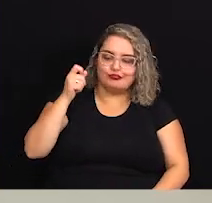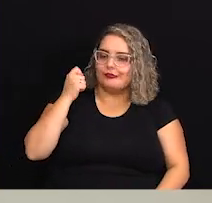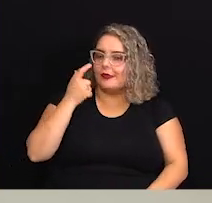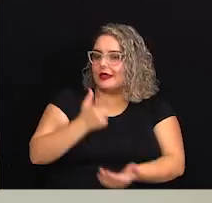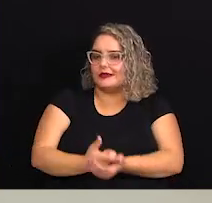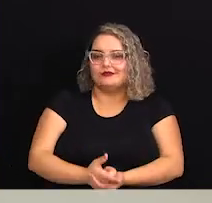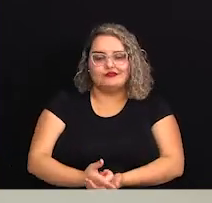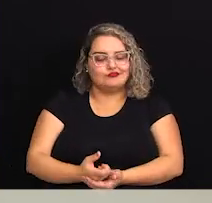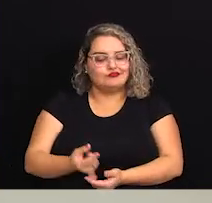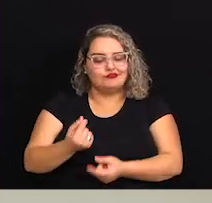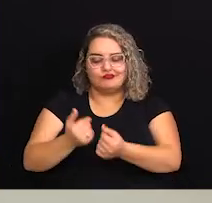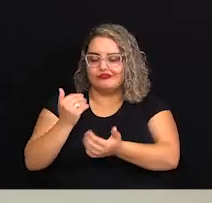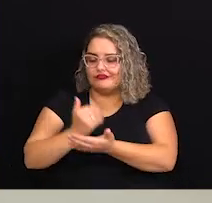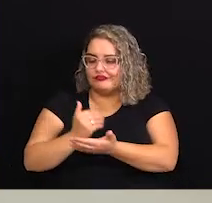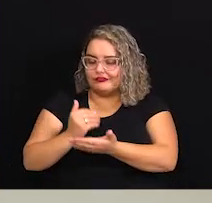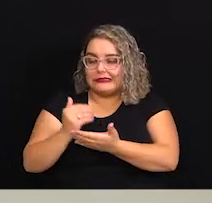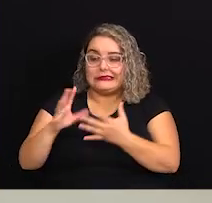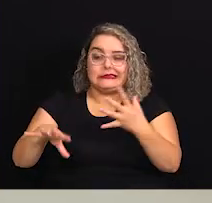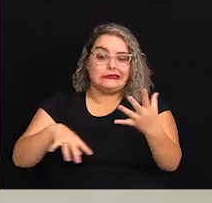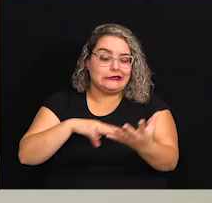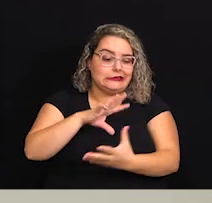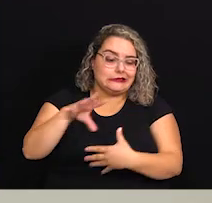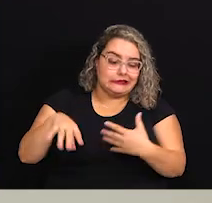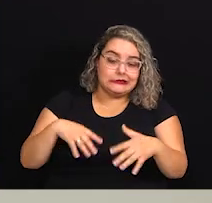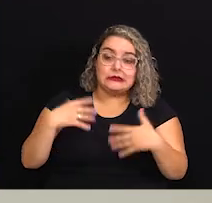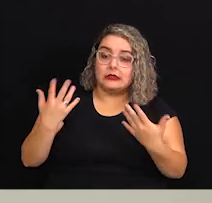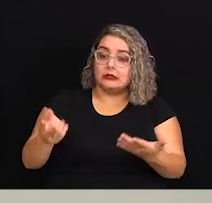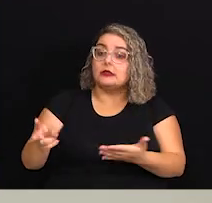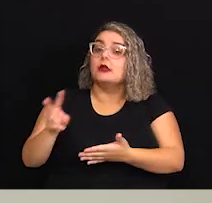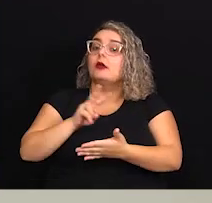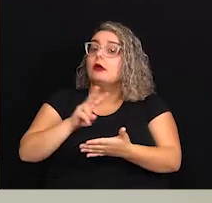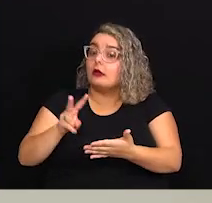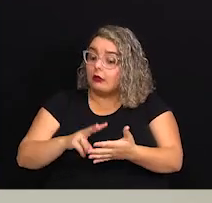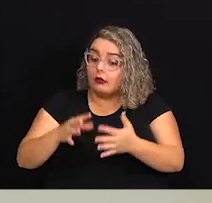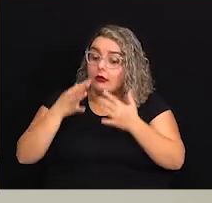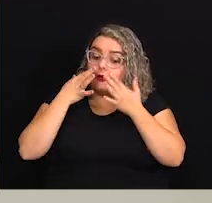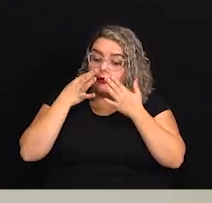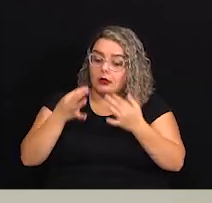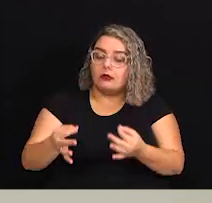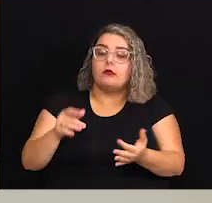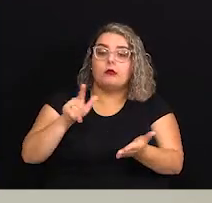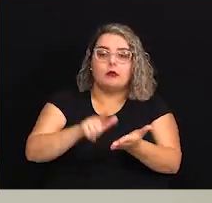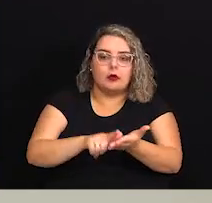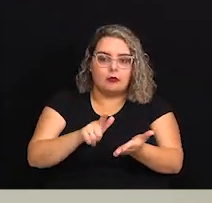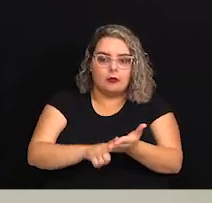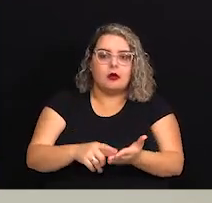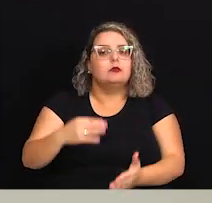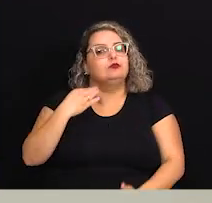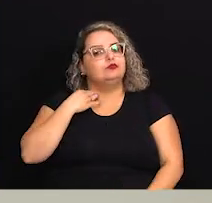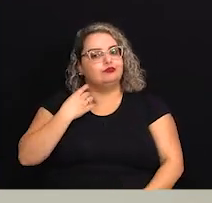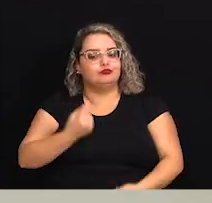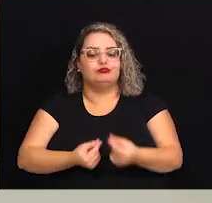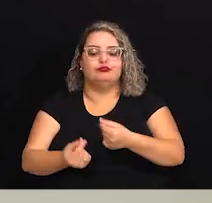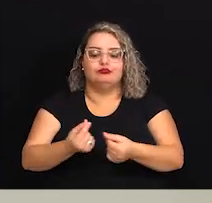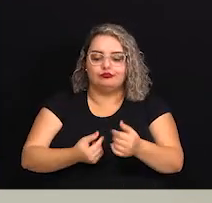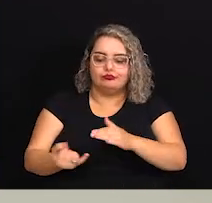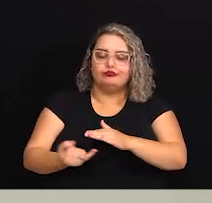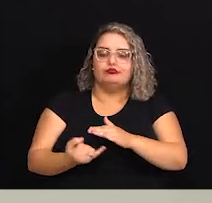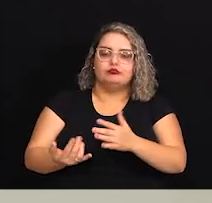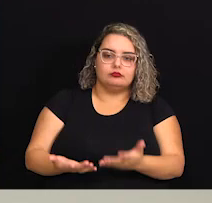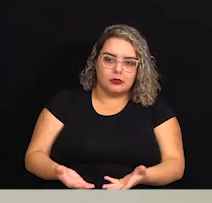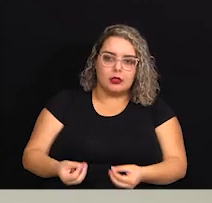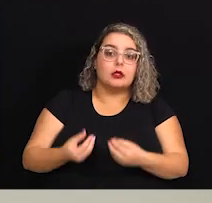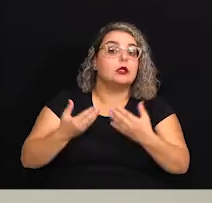valores altíssimos de financiamento e estão se enrolando. Então, leia atentamente o papel que o banco ou a instituição financeira está